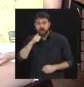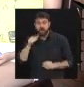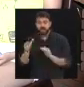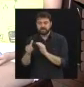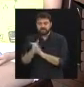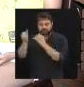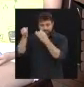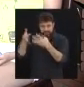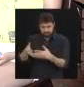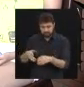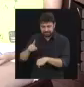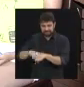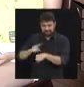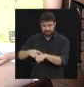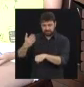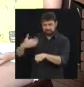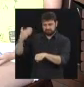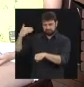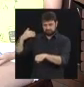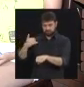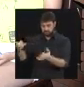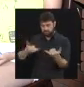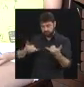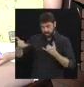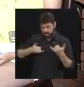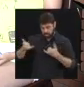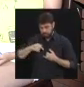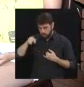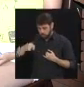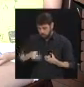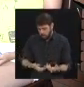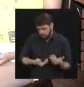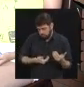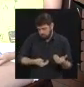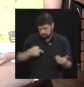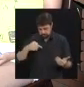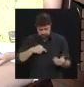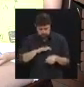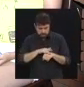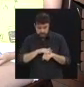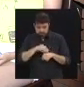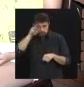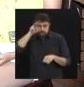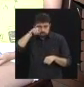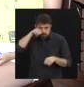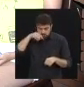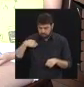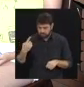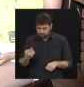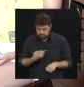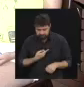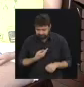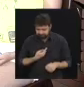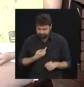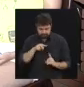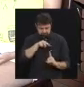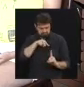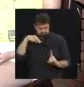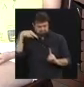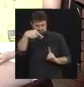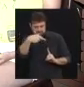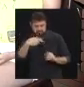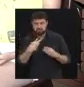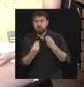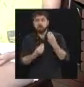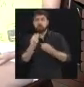né? Naquele momento que a gente teve a notícia da síndrome e a Amanda era pequena, a gente não tinha qualquer